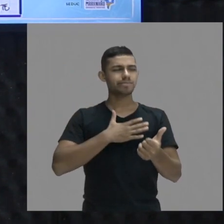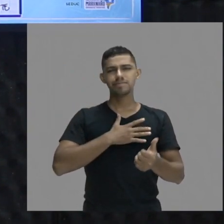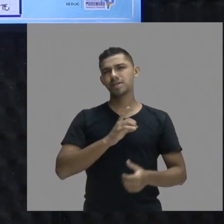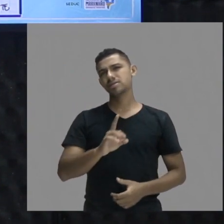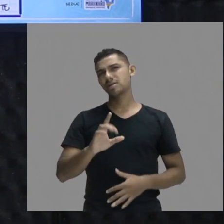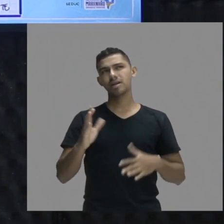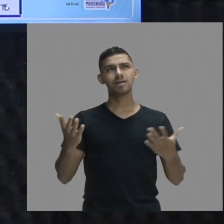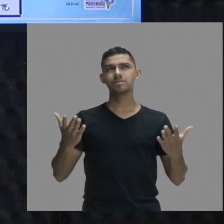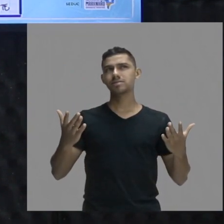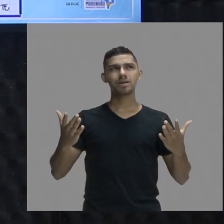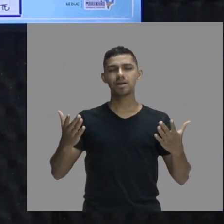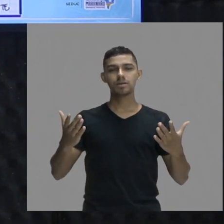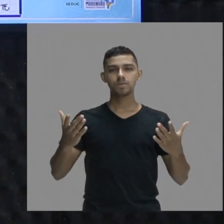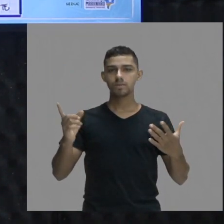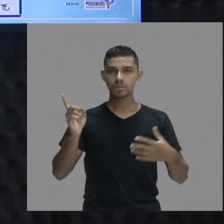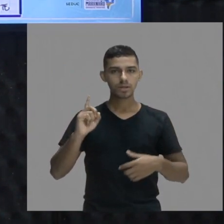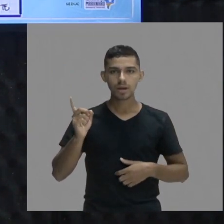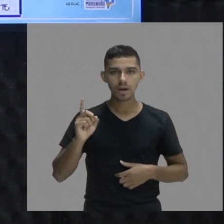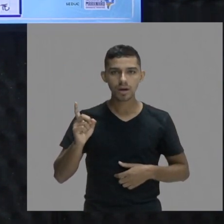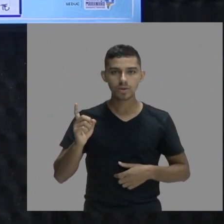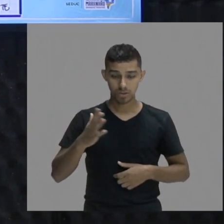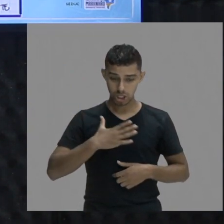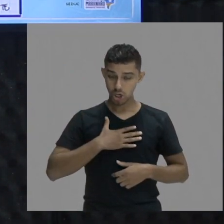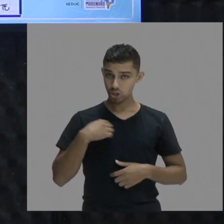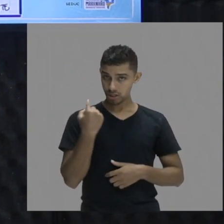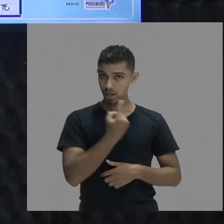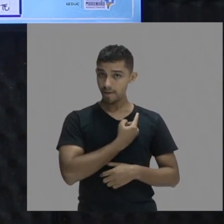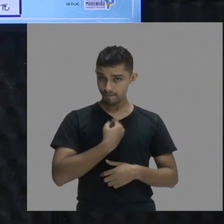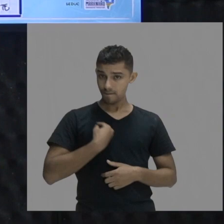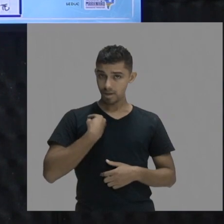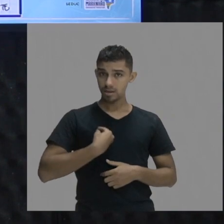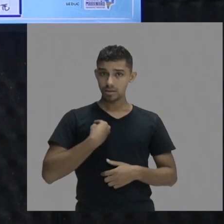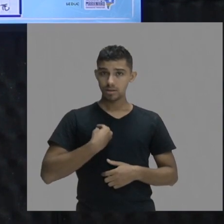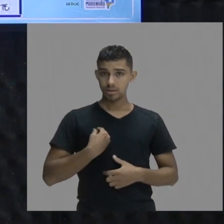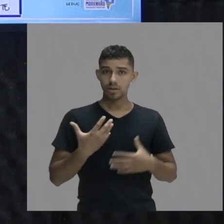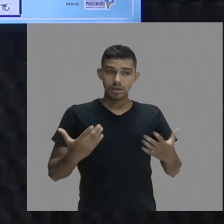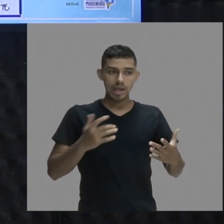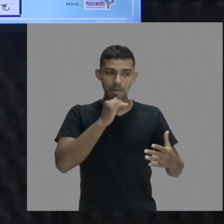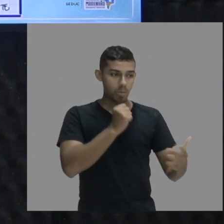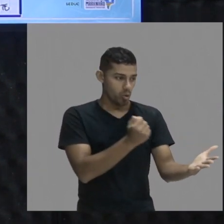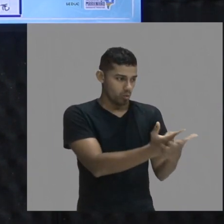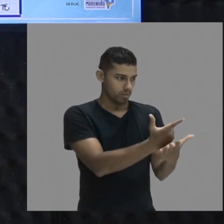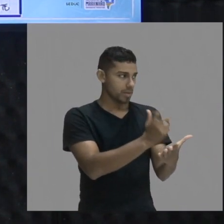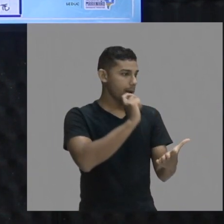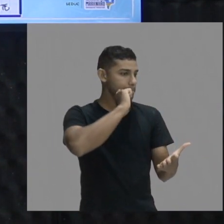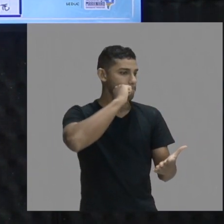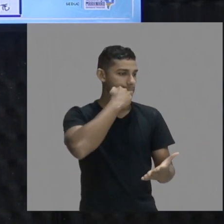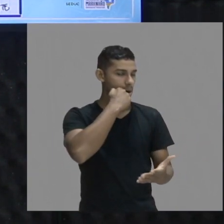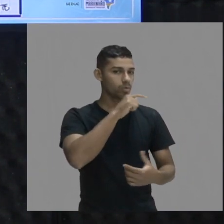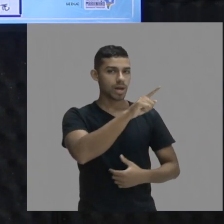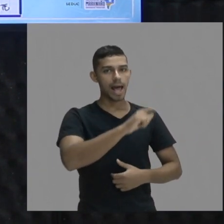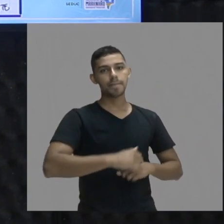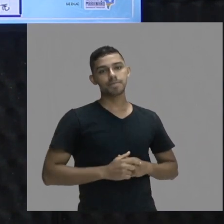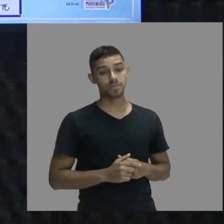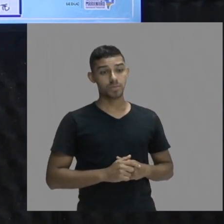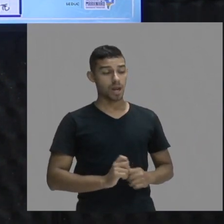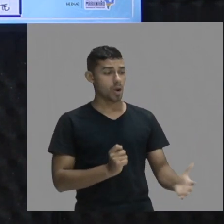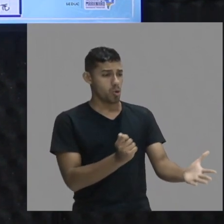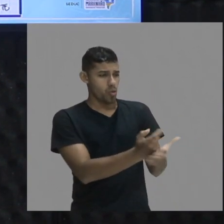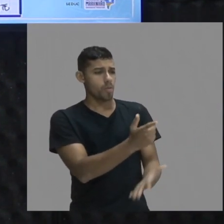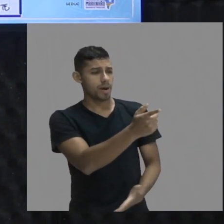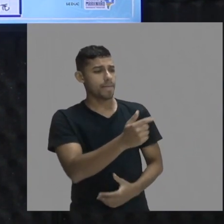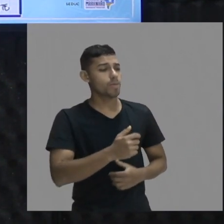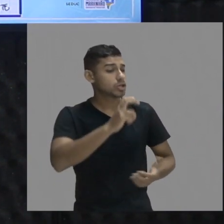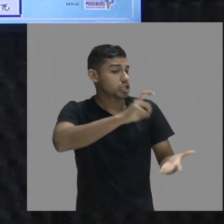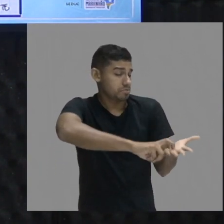longe da nossa realidade. E não está. Tá? Se você vai, por exemplo, comprar pão na padaria, né? Na padaria comprar pão